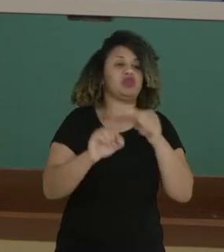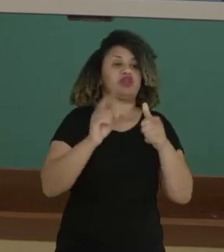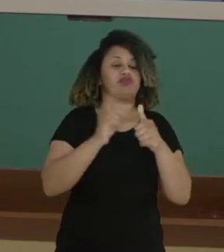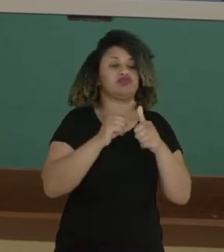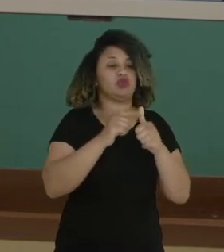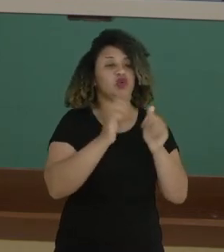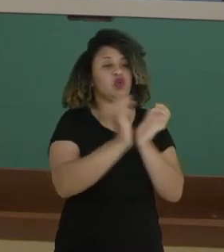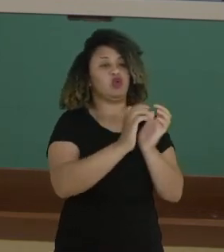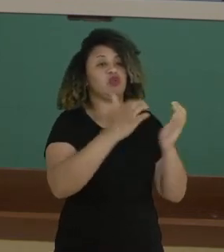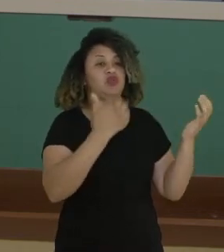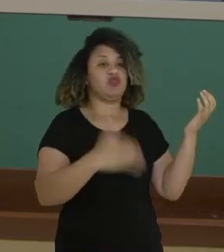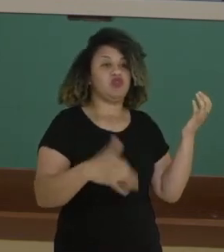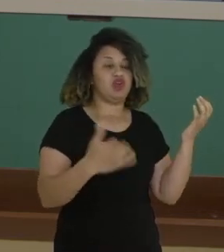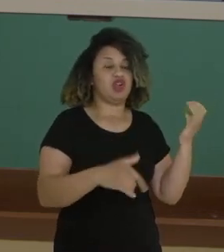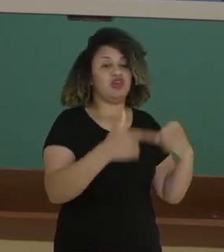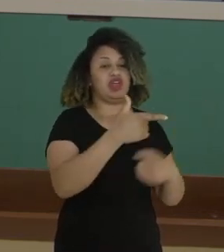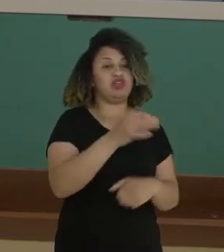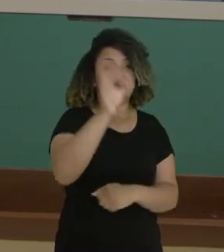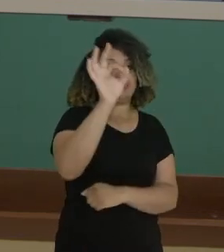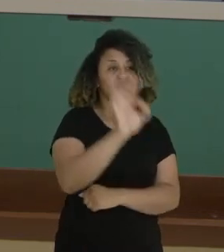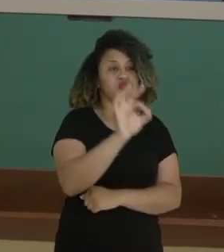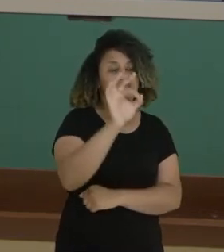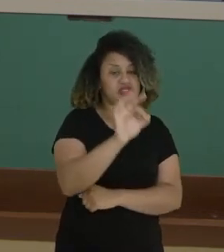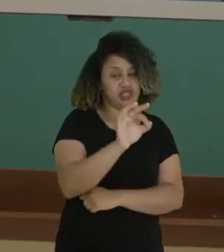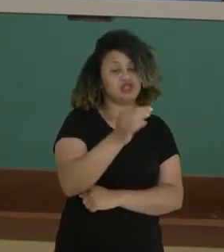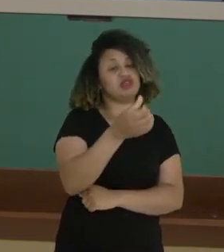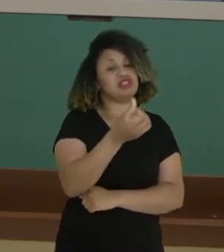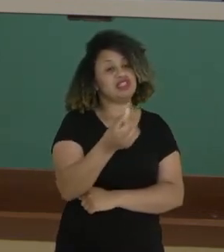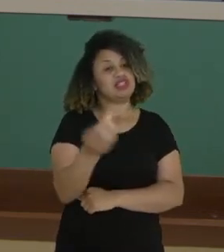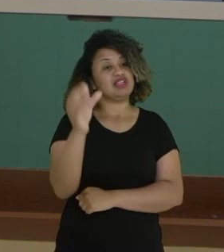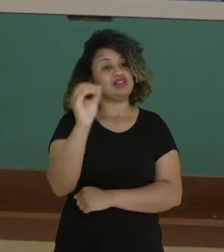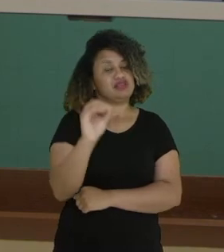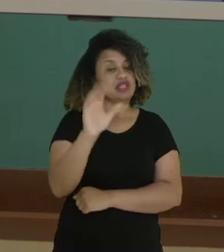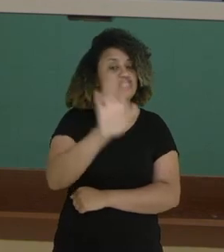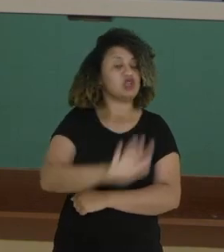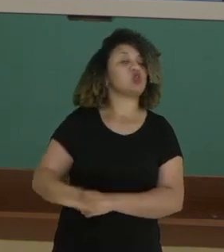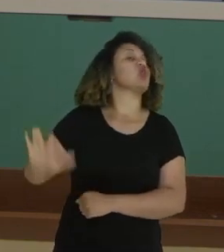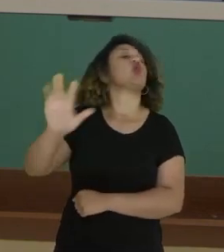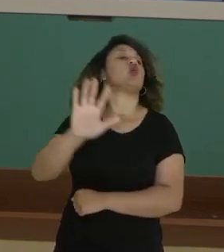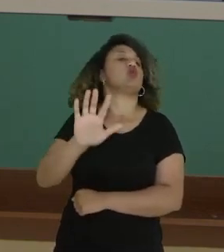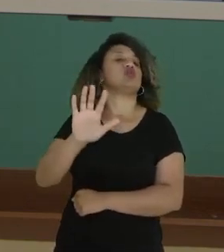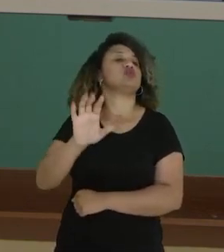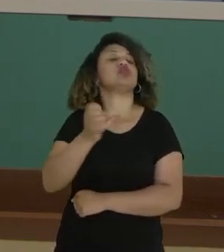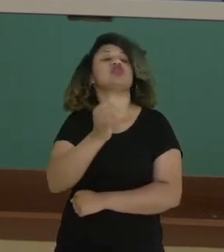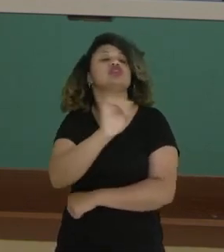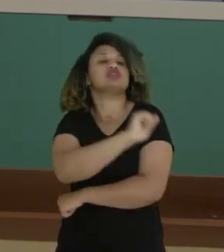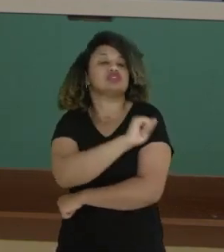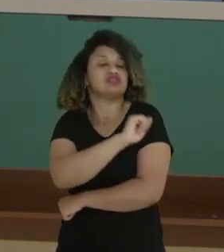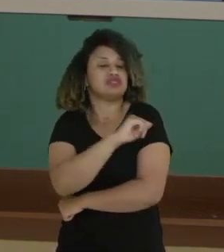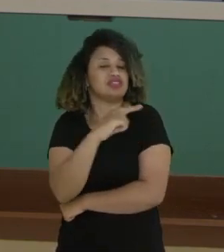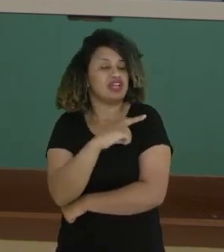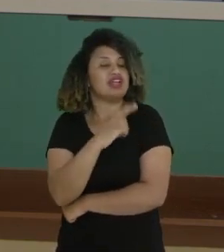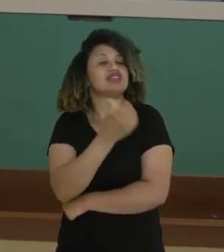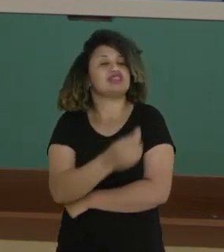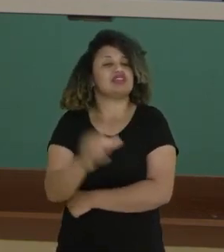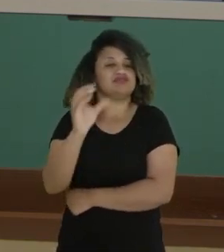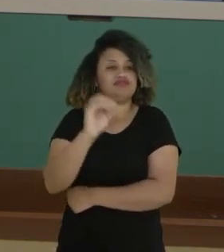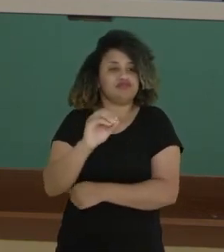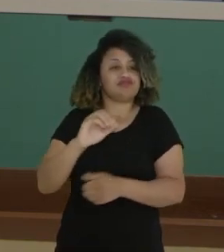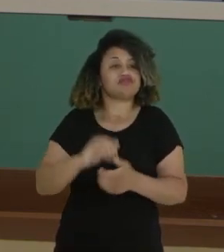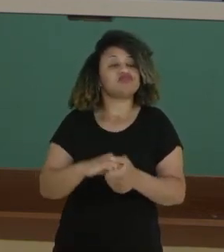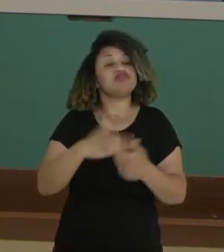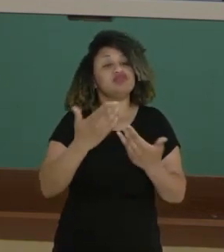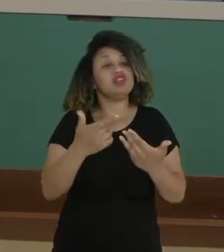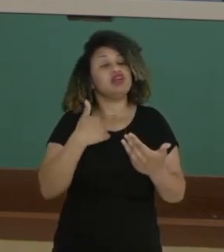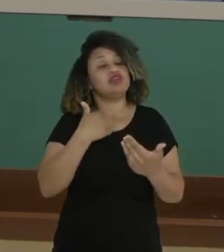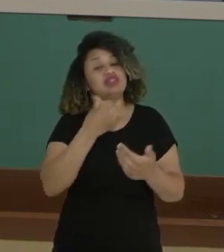violão. Violão é 20% de quem? Da sala inteira. Quantos alunos tem a sala inteira? 60. Então,